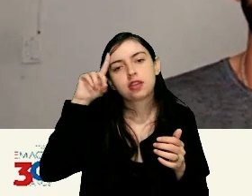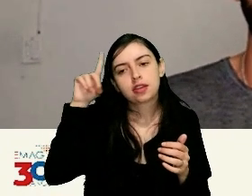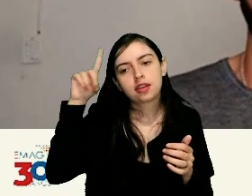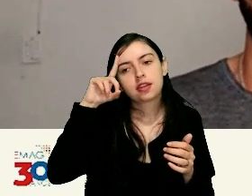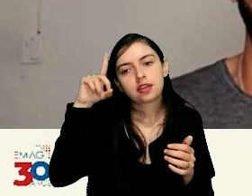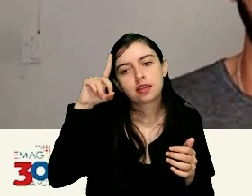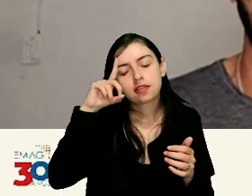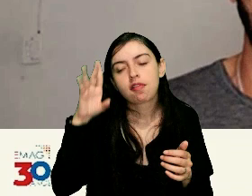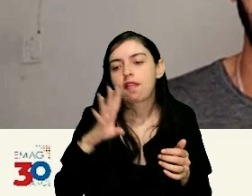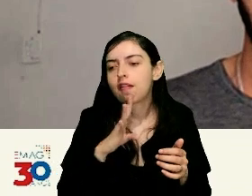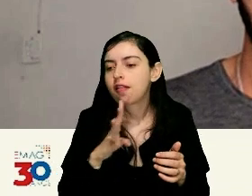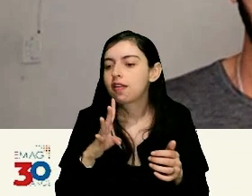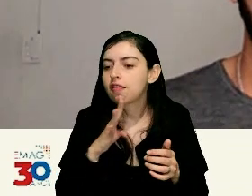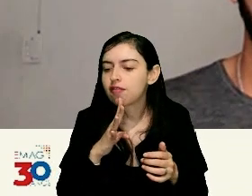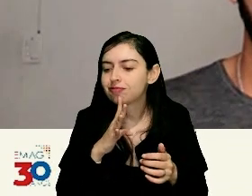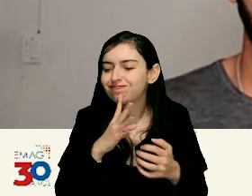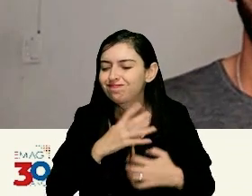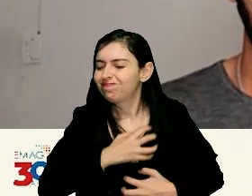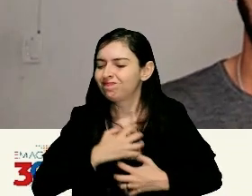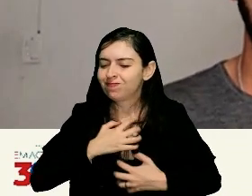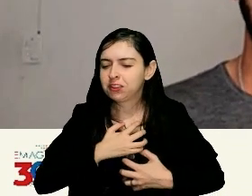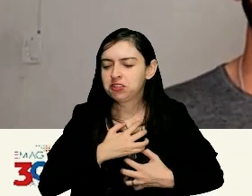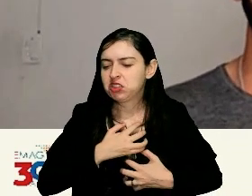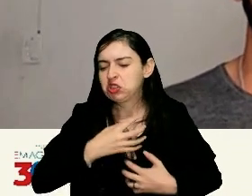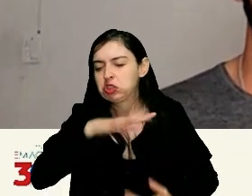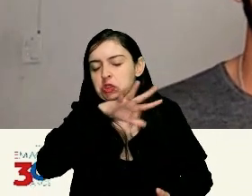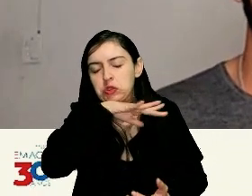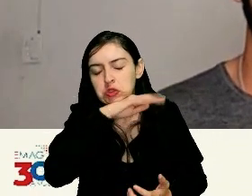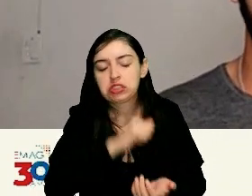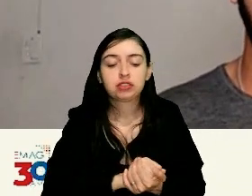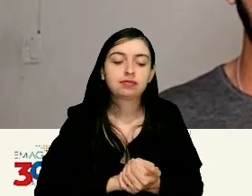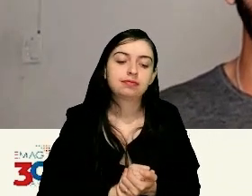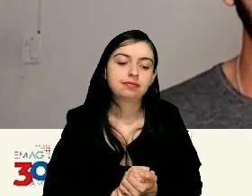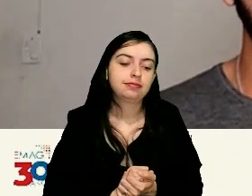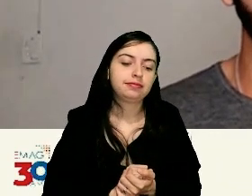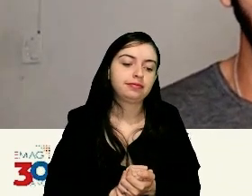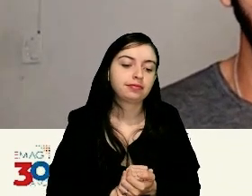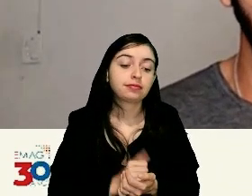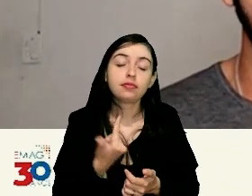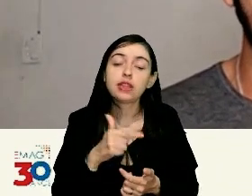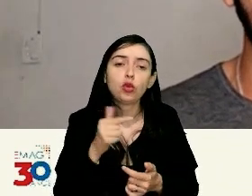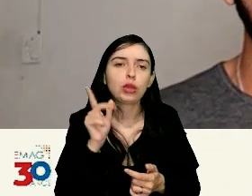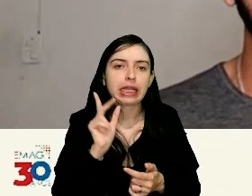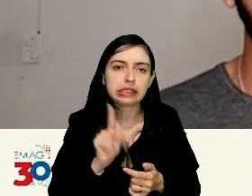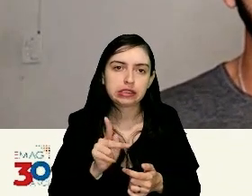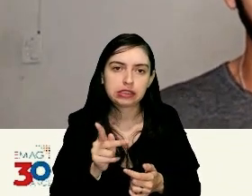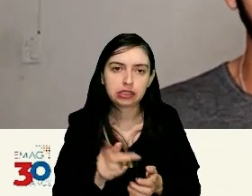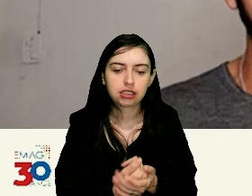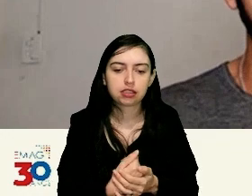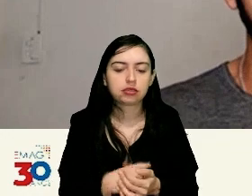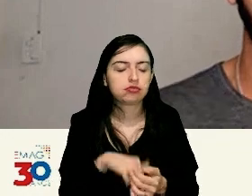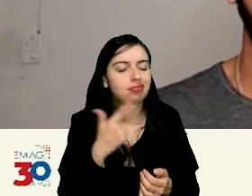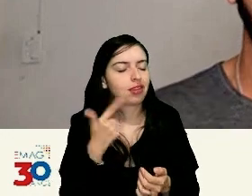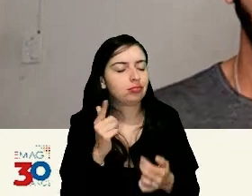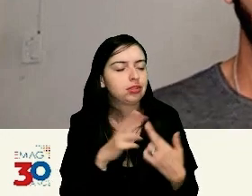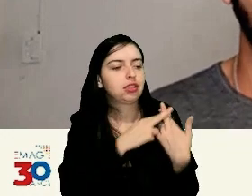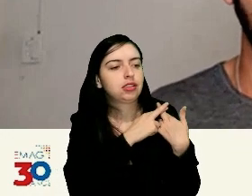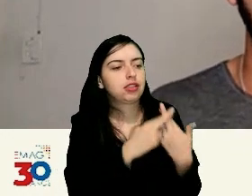com o desconforto, quando a gente não tem repertório, quando a gente não tem referências, a tendência é a gente